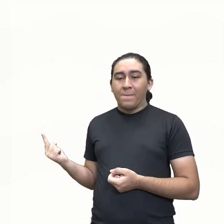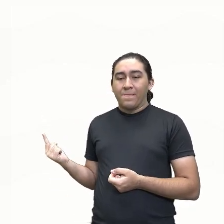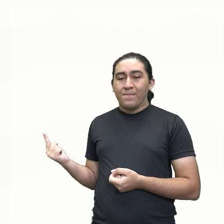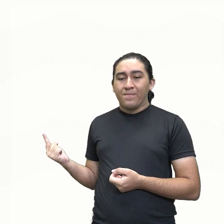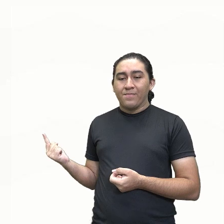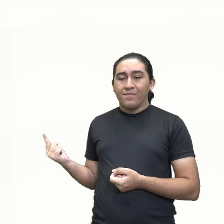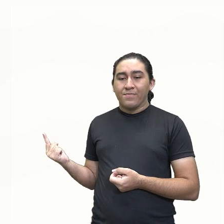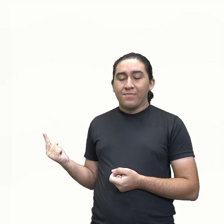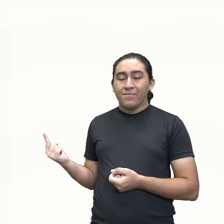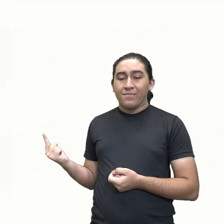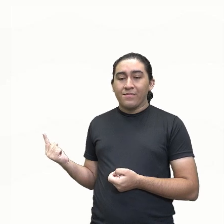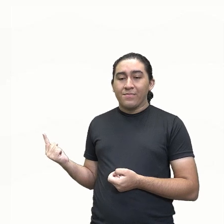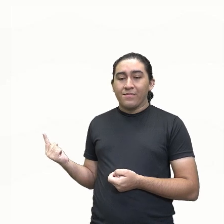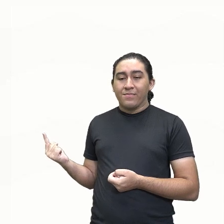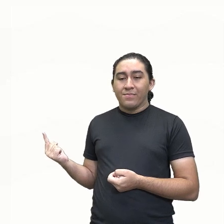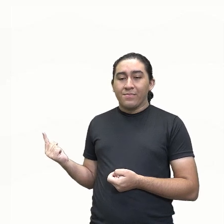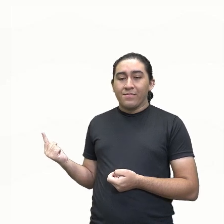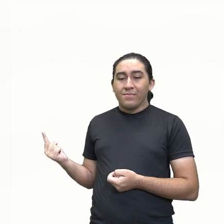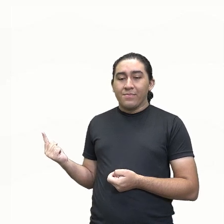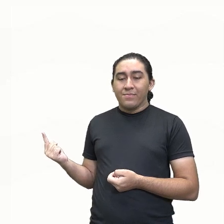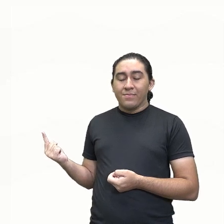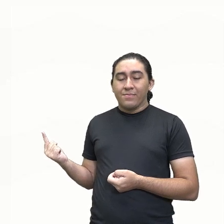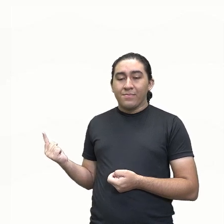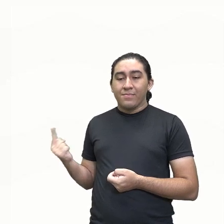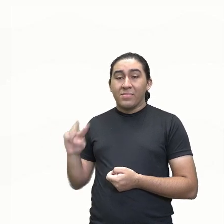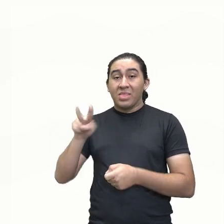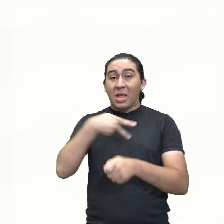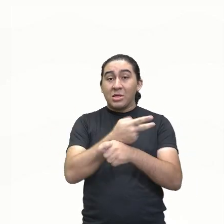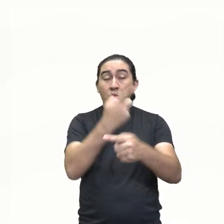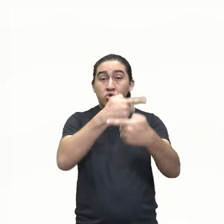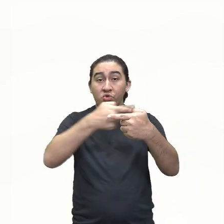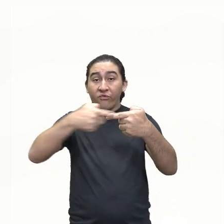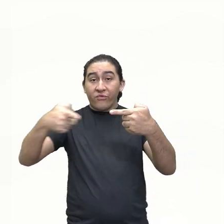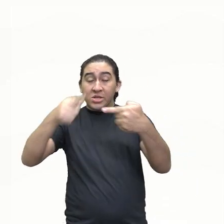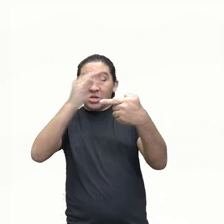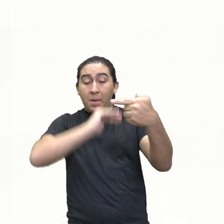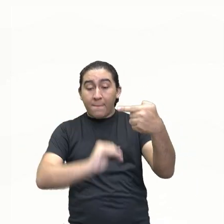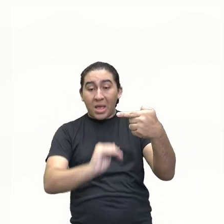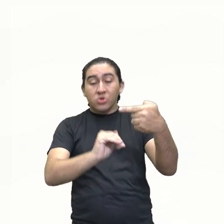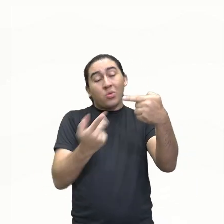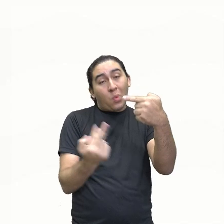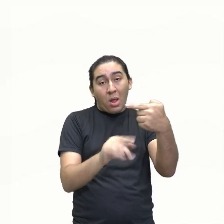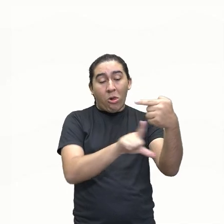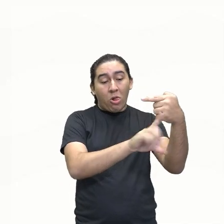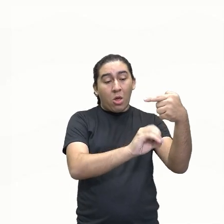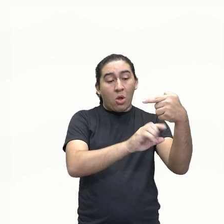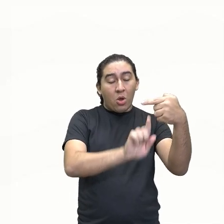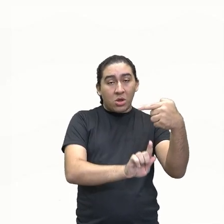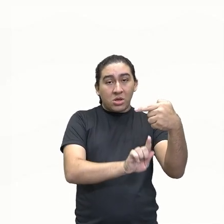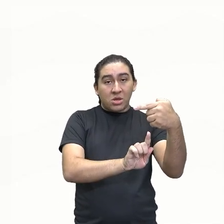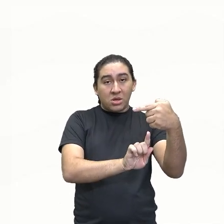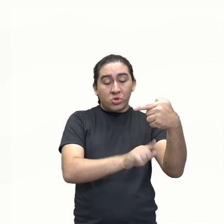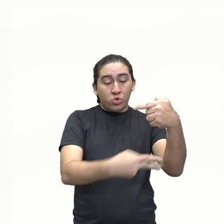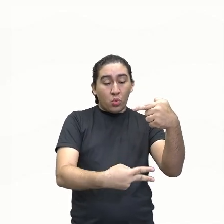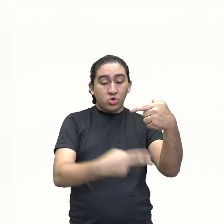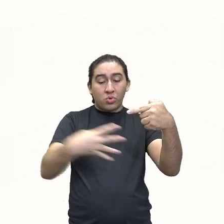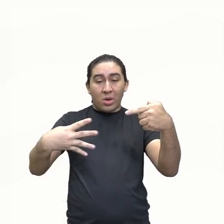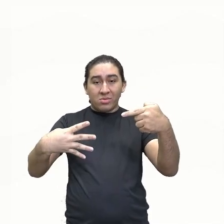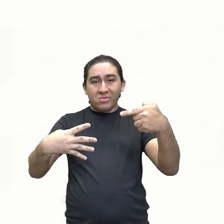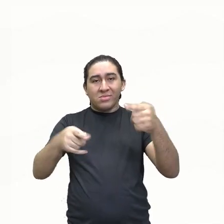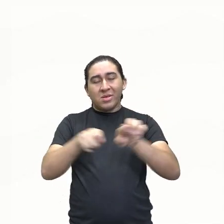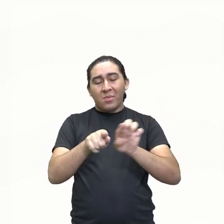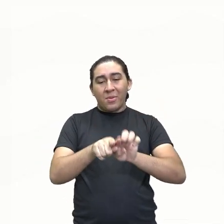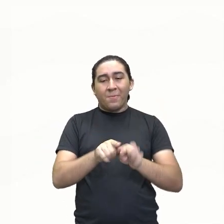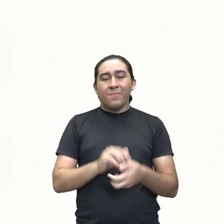que eu quero, que é na base 2. E depois eu faço o log da base, log de 4 também na base 2,